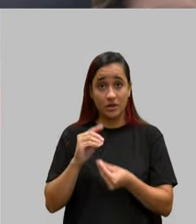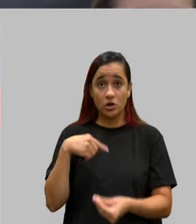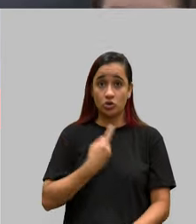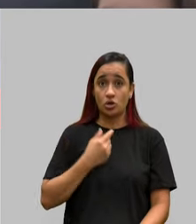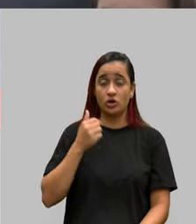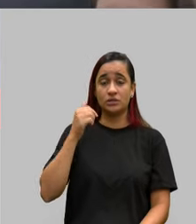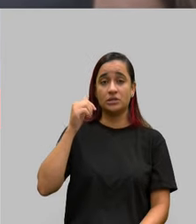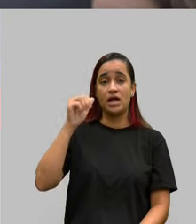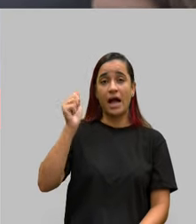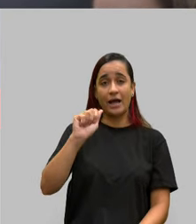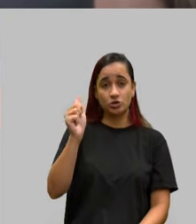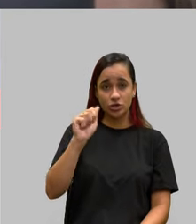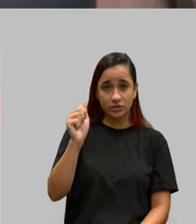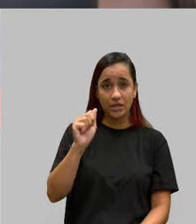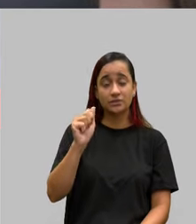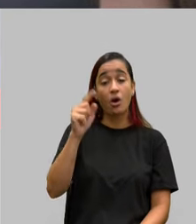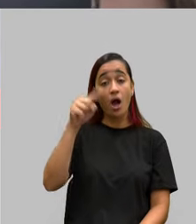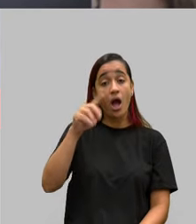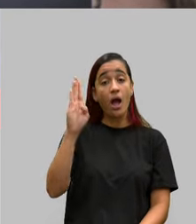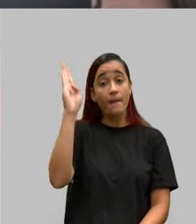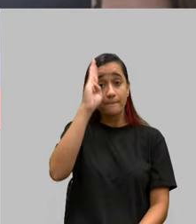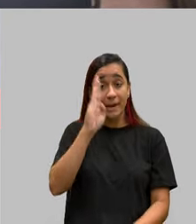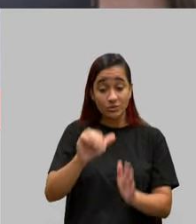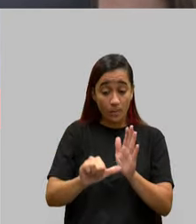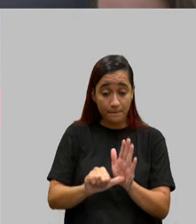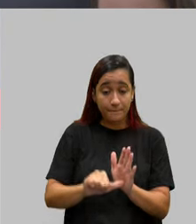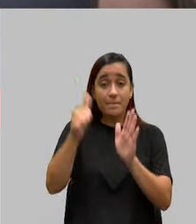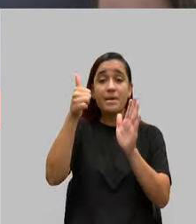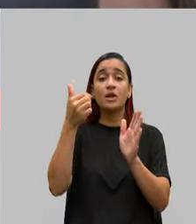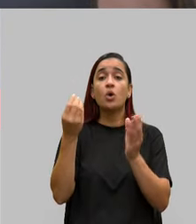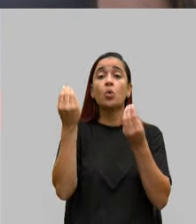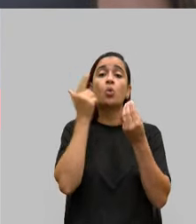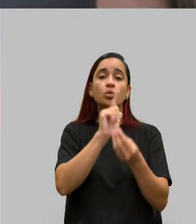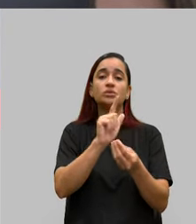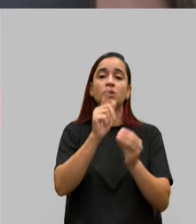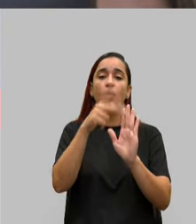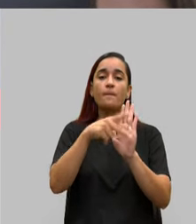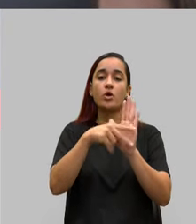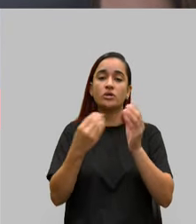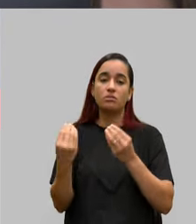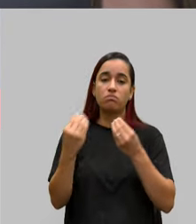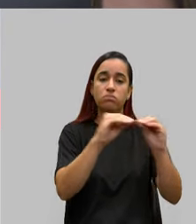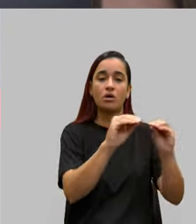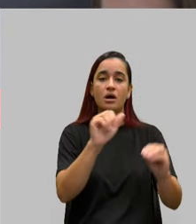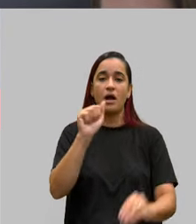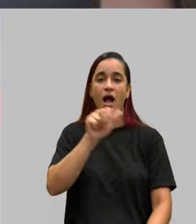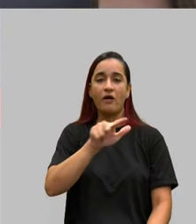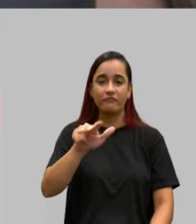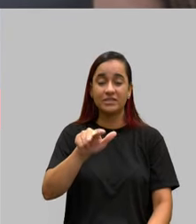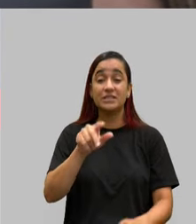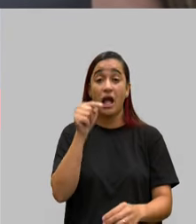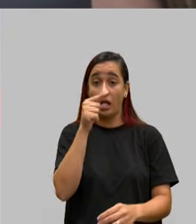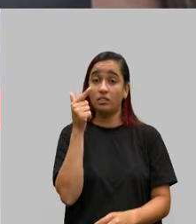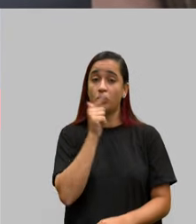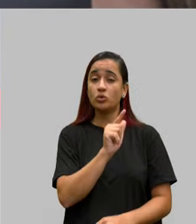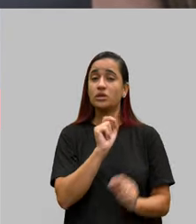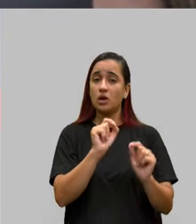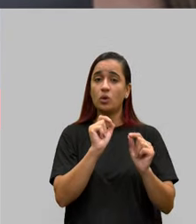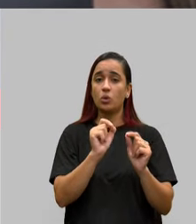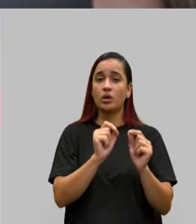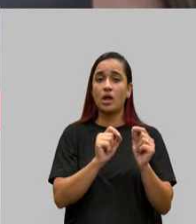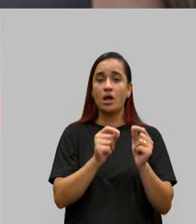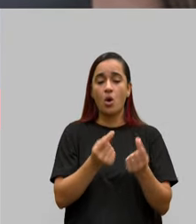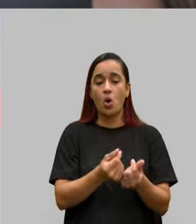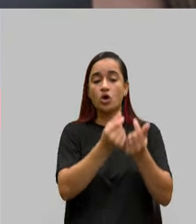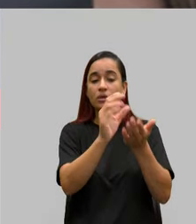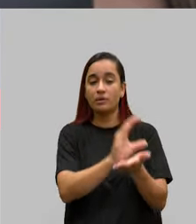foi a primeira associação no Brasil que protocolou na Anvisa um projeto e esse projeto tinha lá a sua dotação orçamentária continuamos